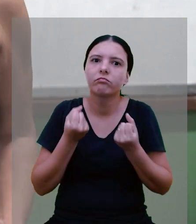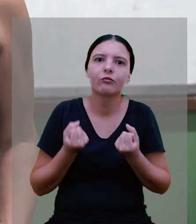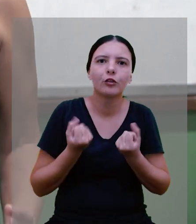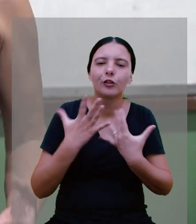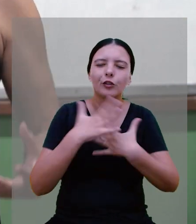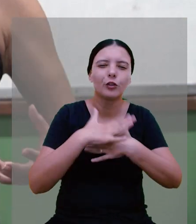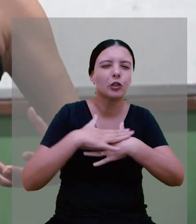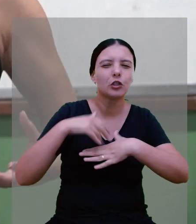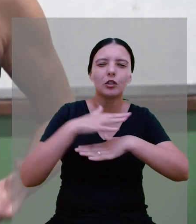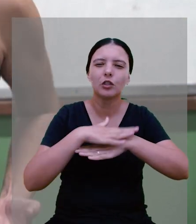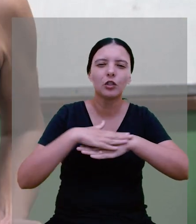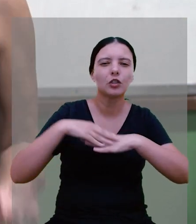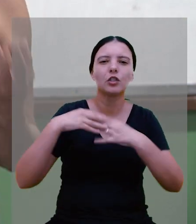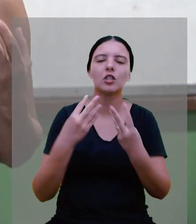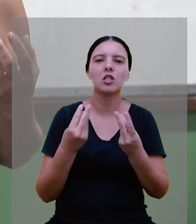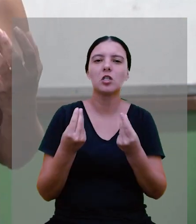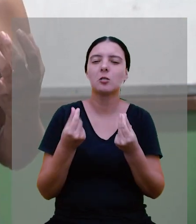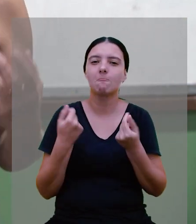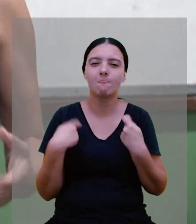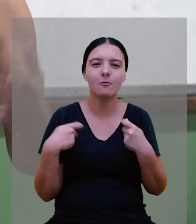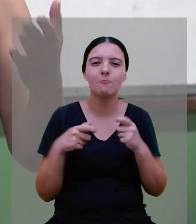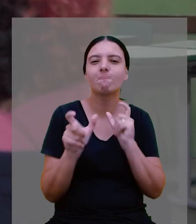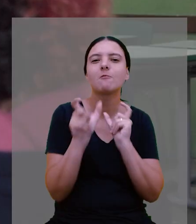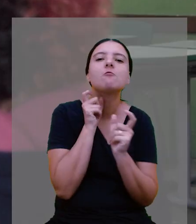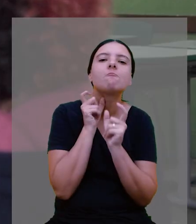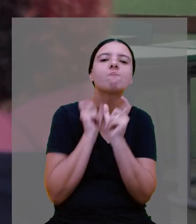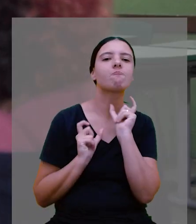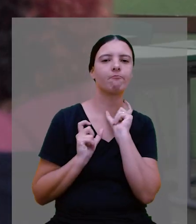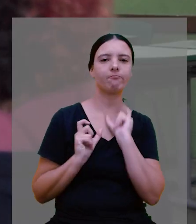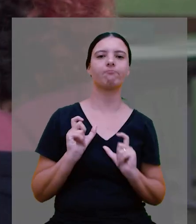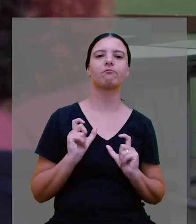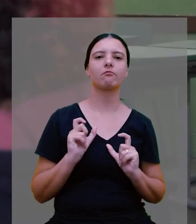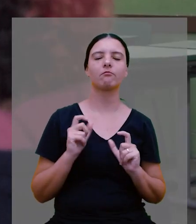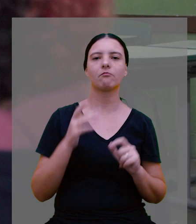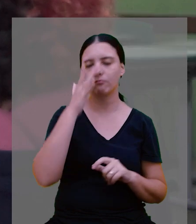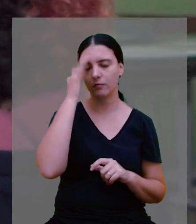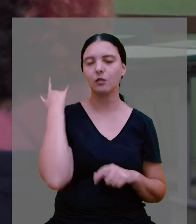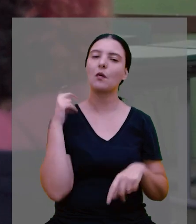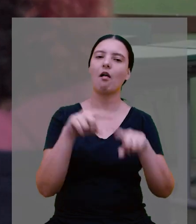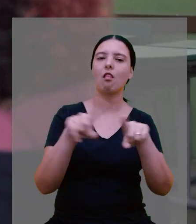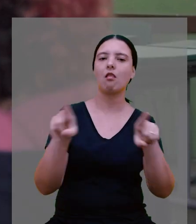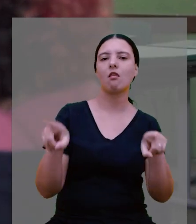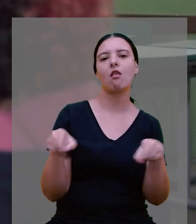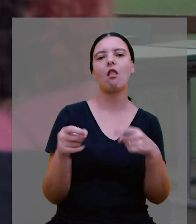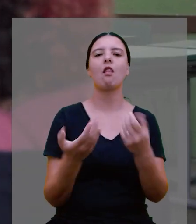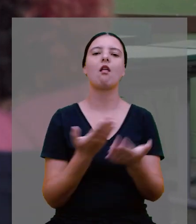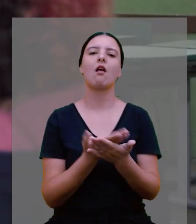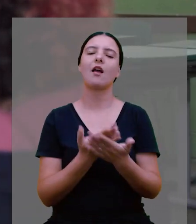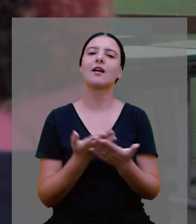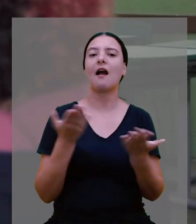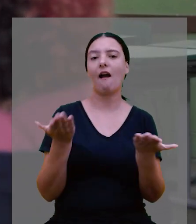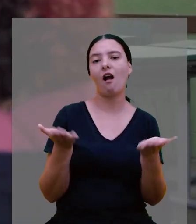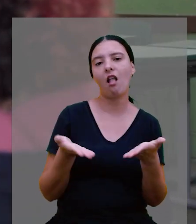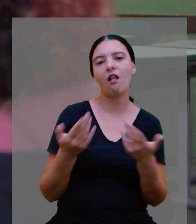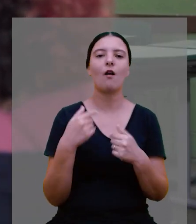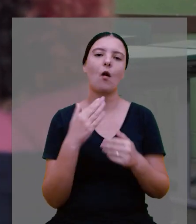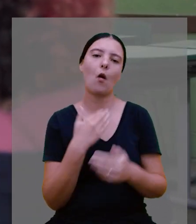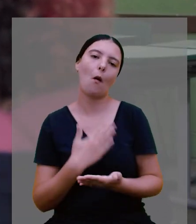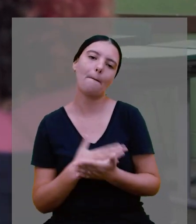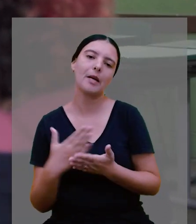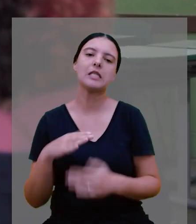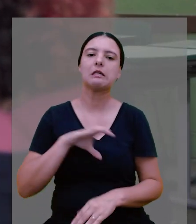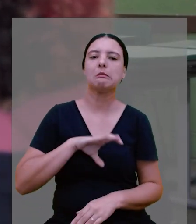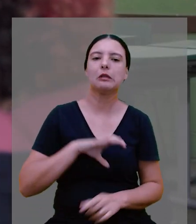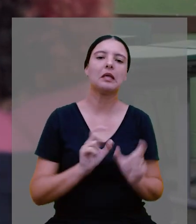afeto. Ela não teve que engolir as palavras. Ela não sentou numa sala de aula e alguém falou, engole aí o sujeito, o objeto direto da palavra,